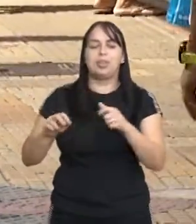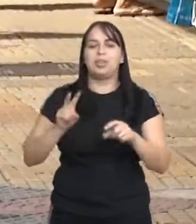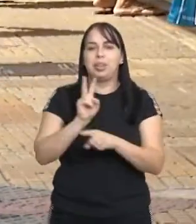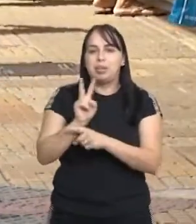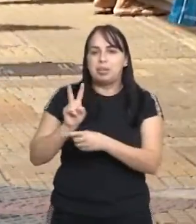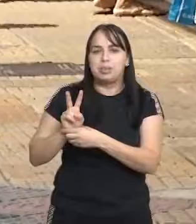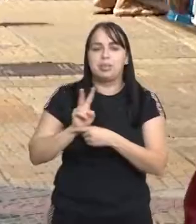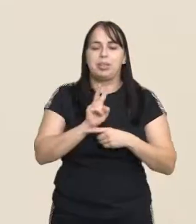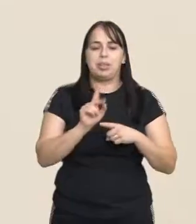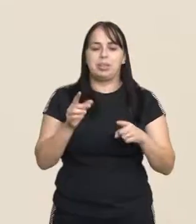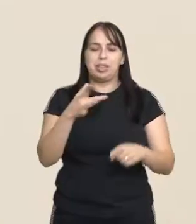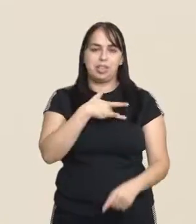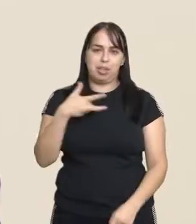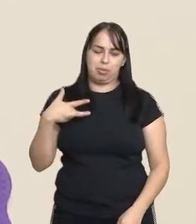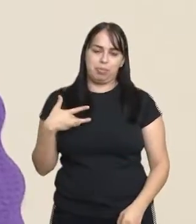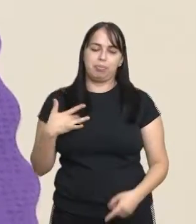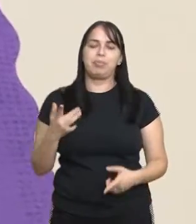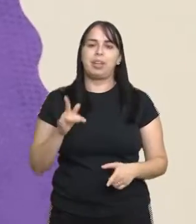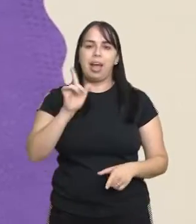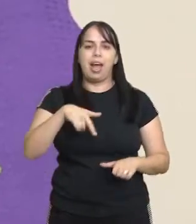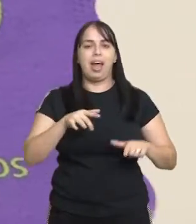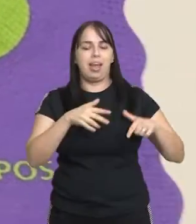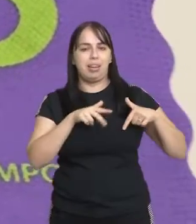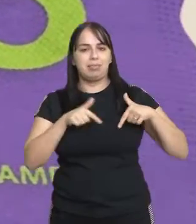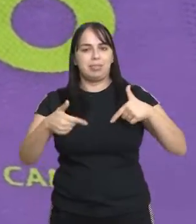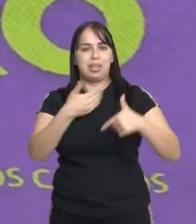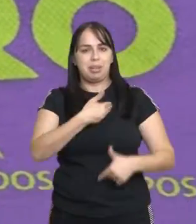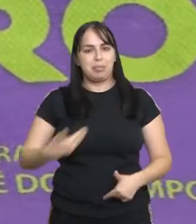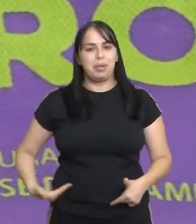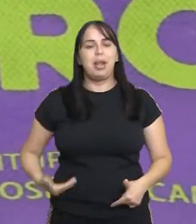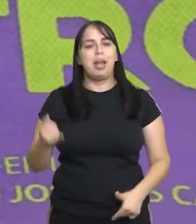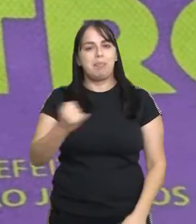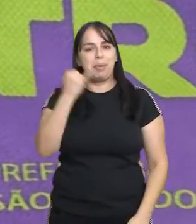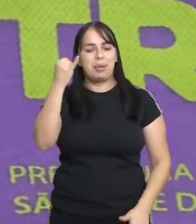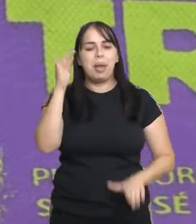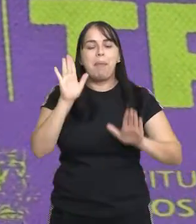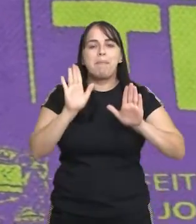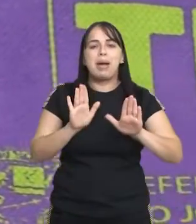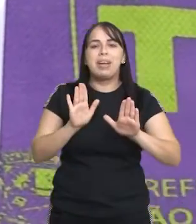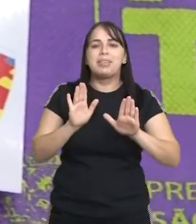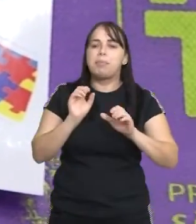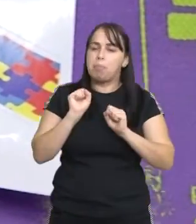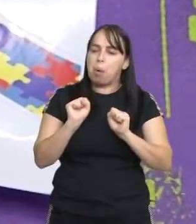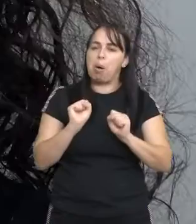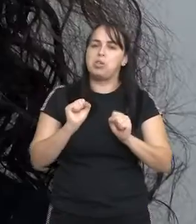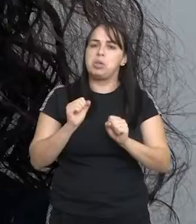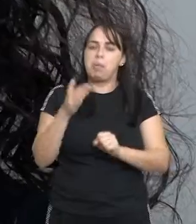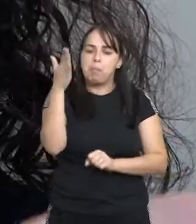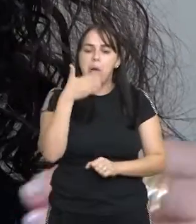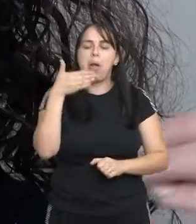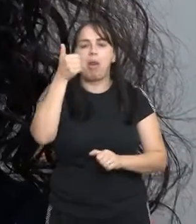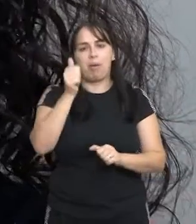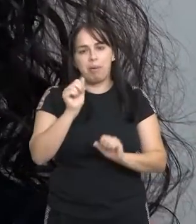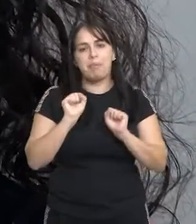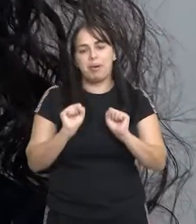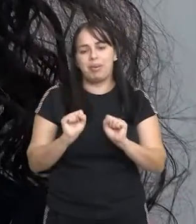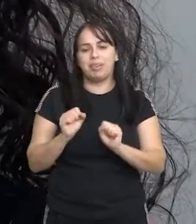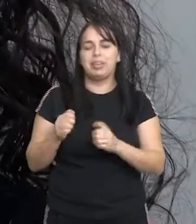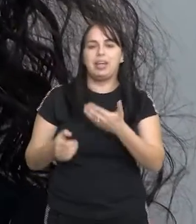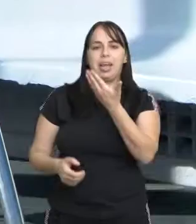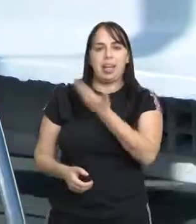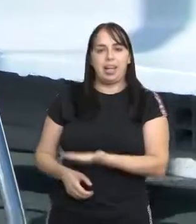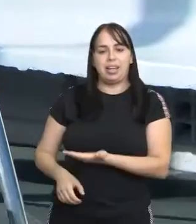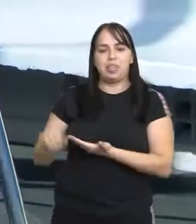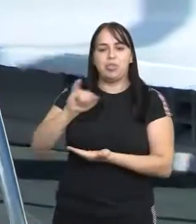social e saúde. Políticas públicas importantes, mas que podem ser ainda mais aprimoradas. A Julianda é mãe de